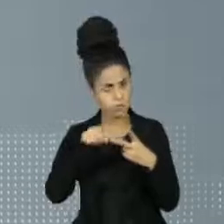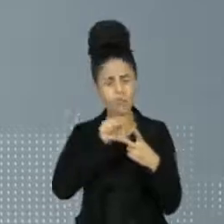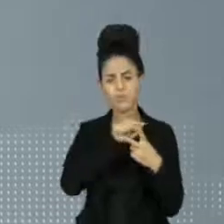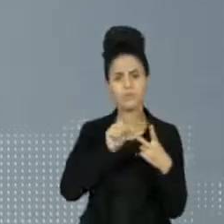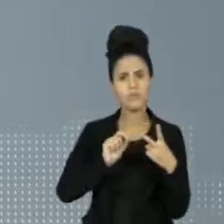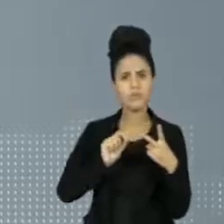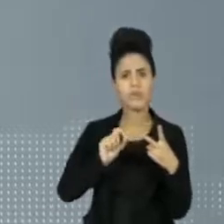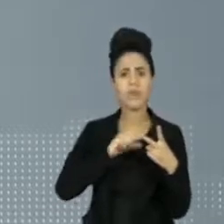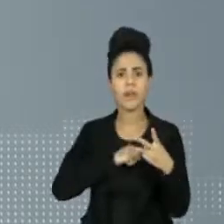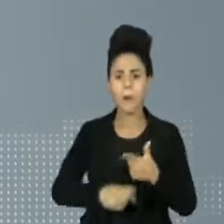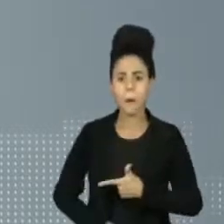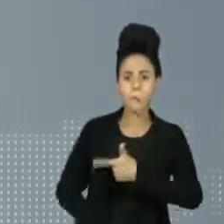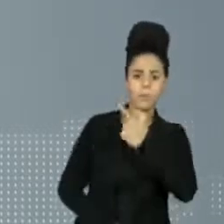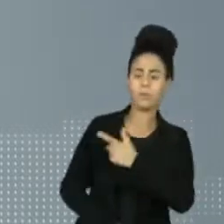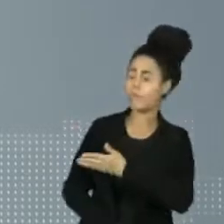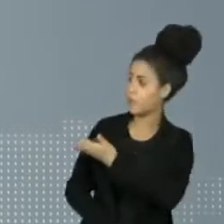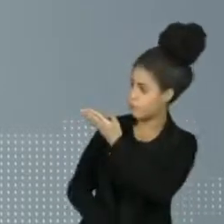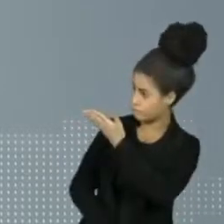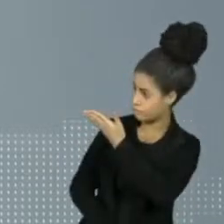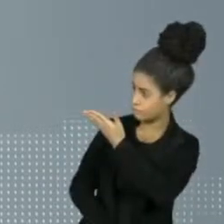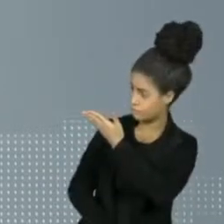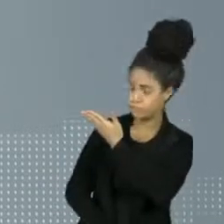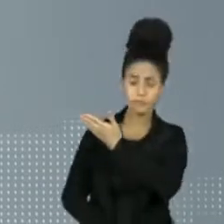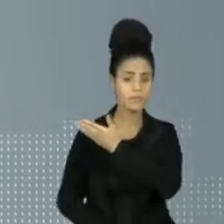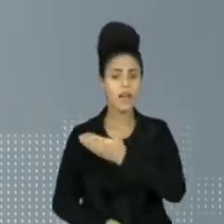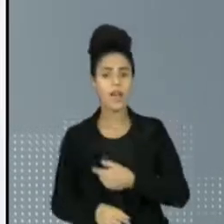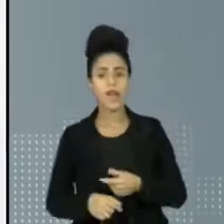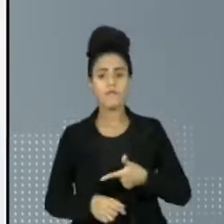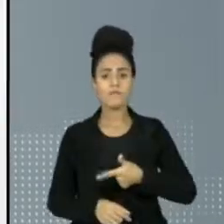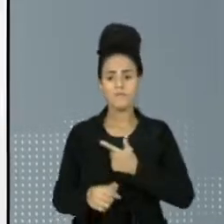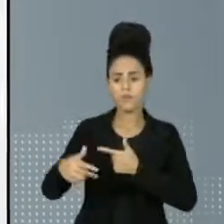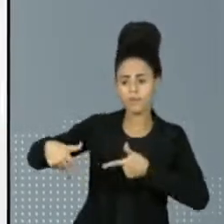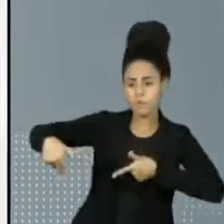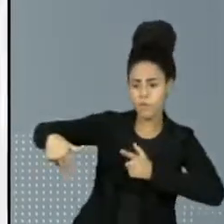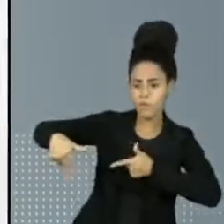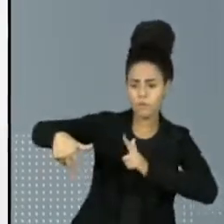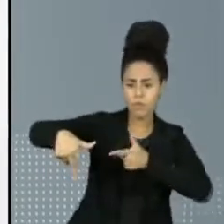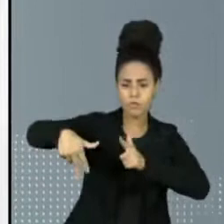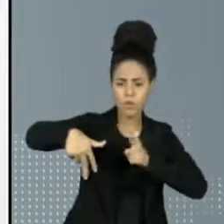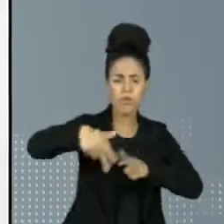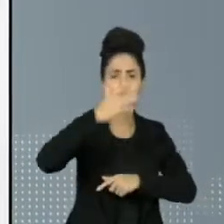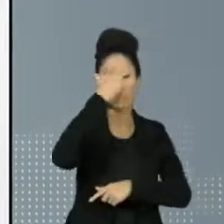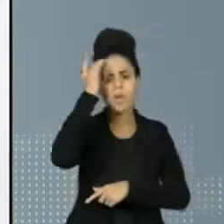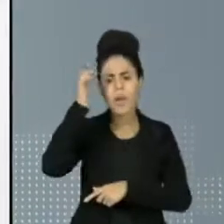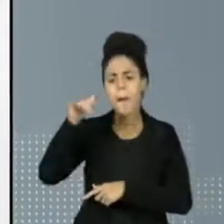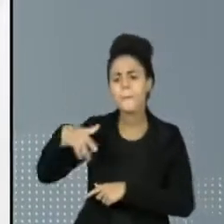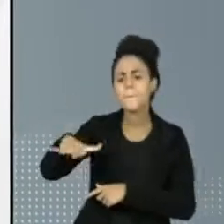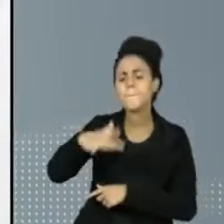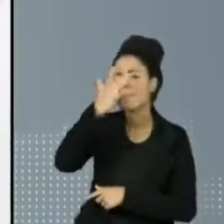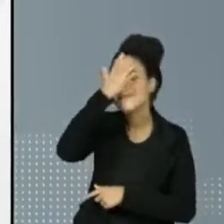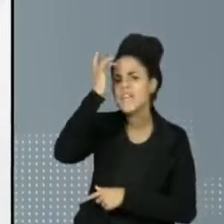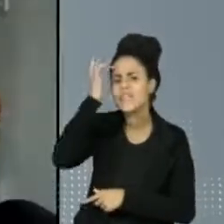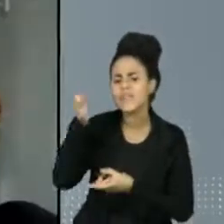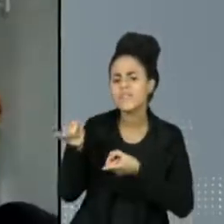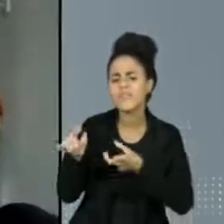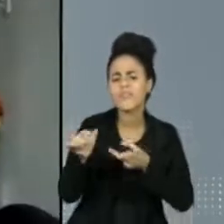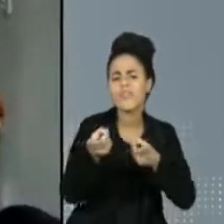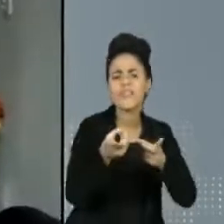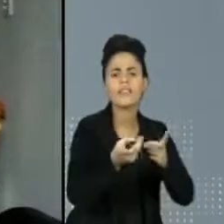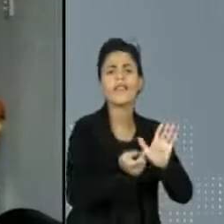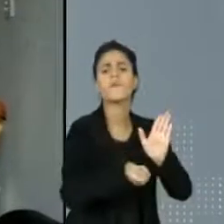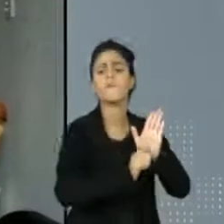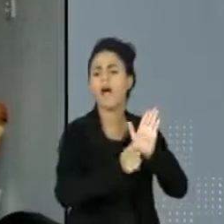Salviano atingiram Kathleen Romeu quando dispararam contra pessoas que estariam vendendo drogas num local conhecido como Beco